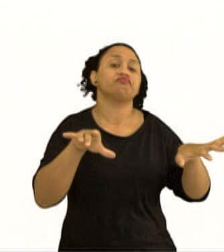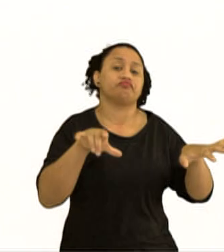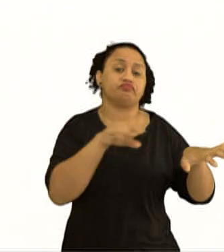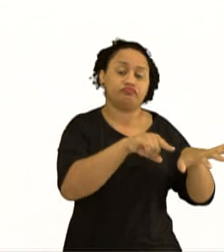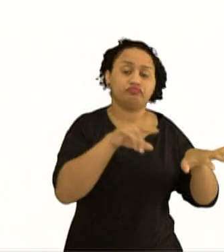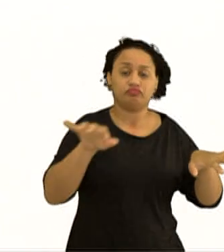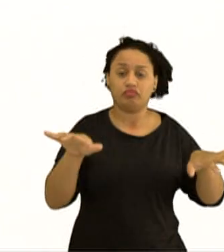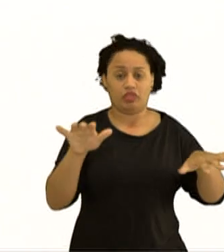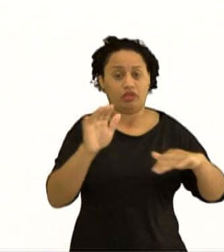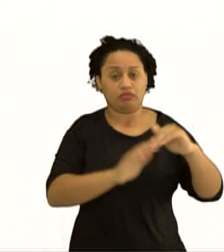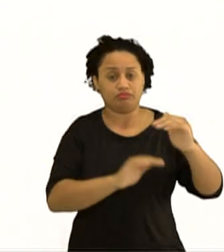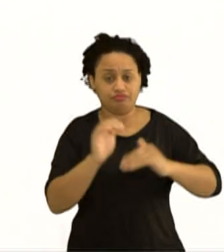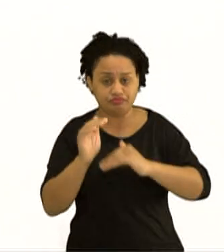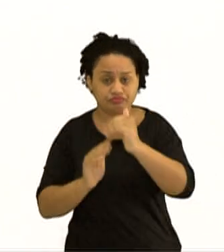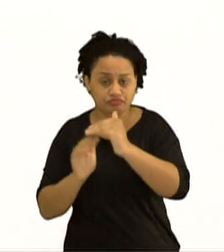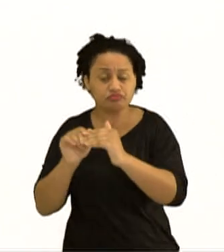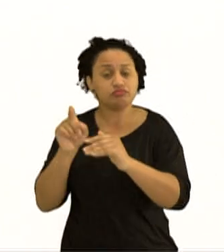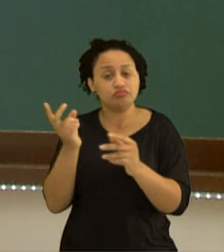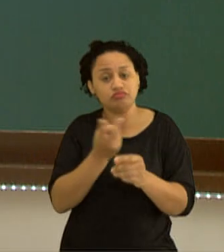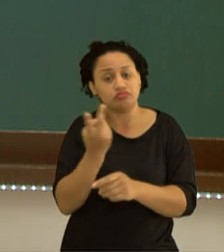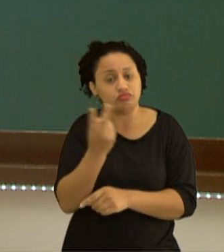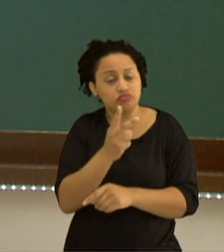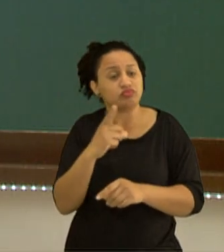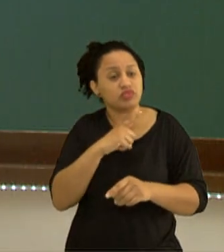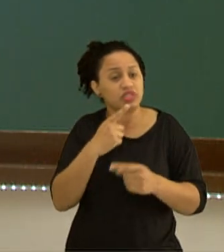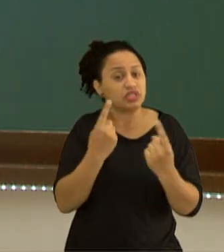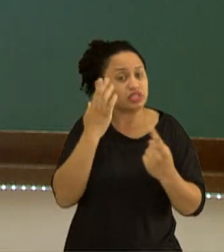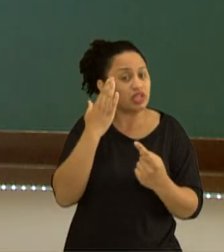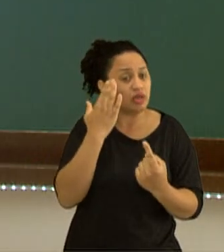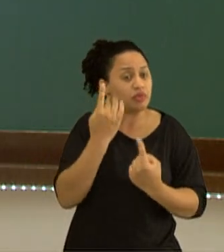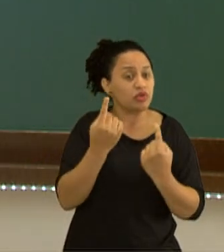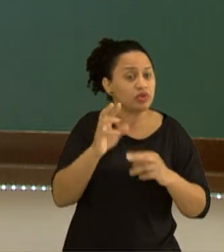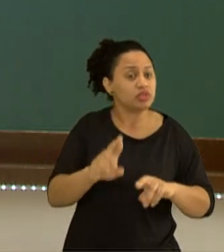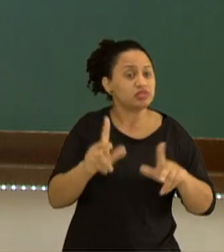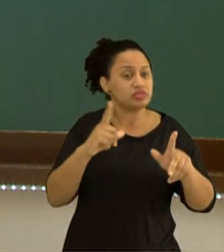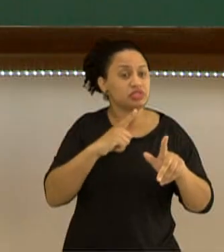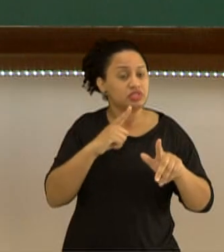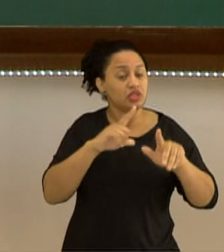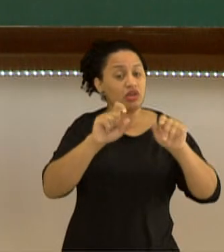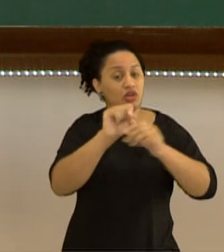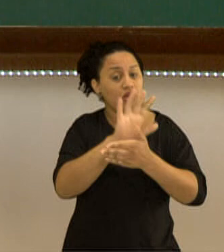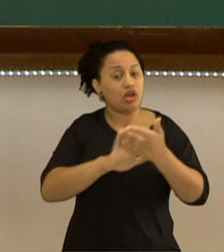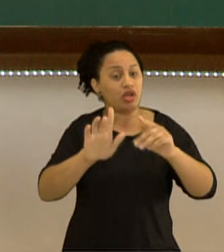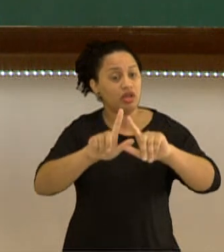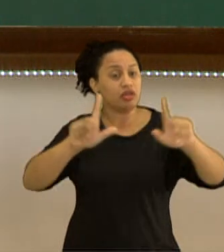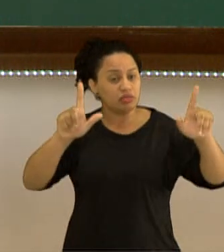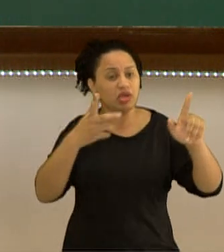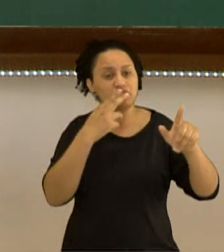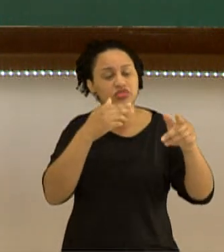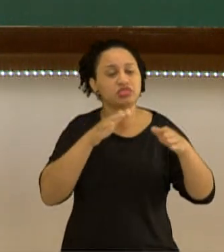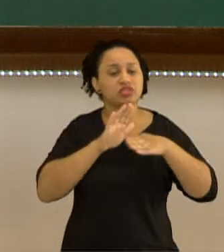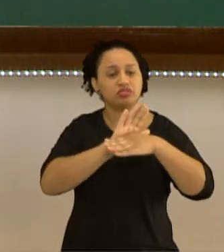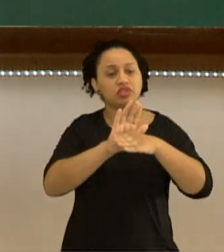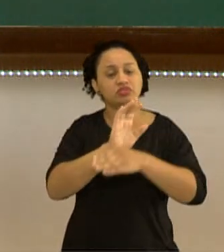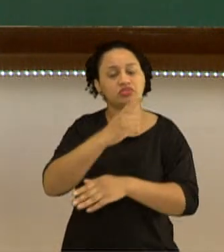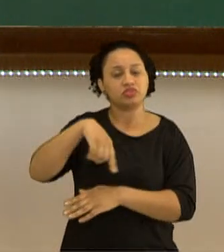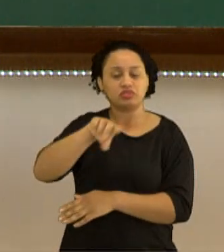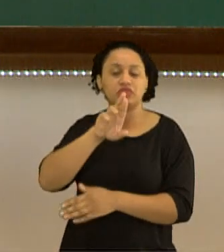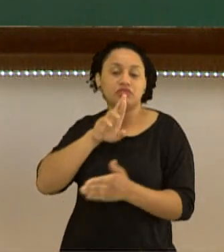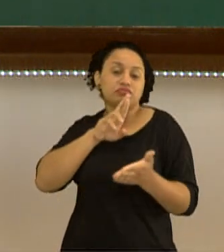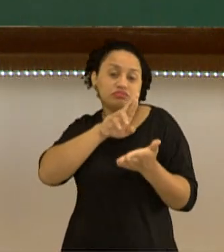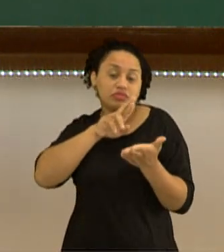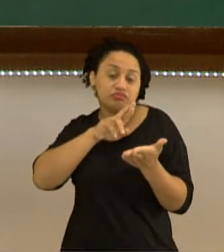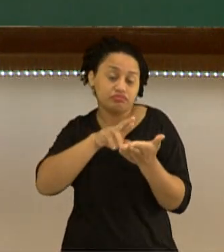entre atividade física e exercício físico? A imagem ali provavelmente vai auxiliar vocês nessa